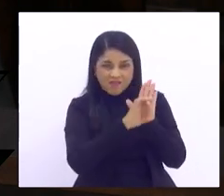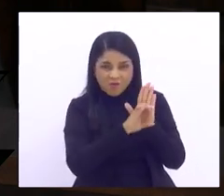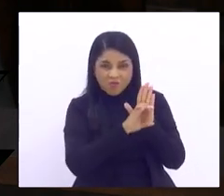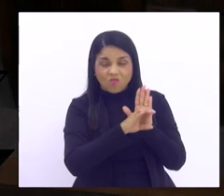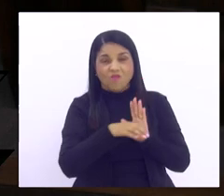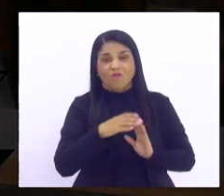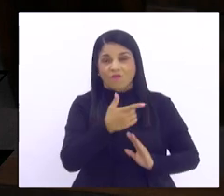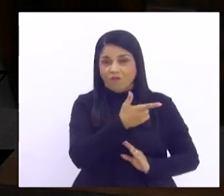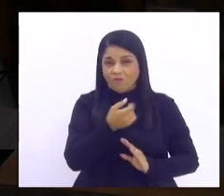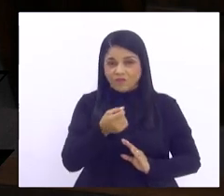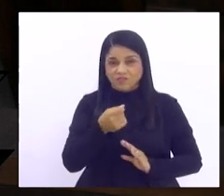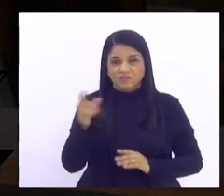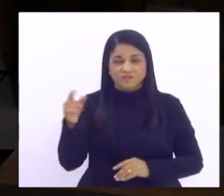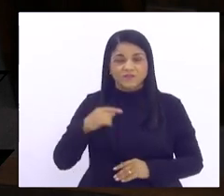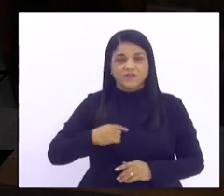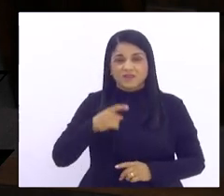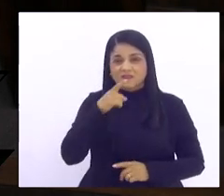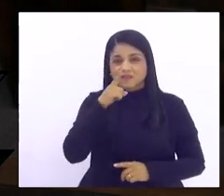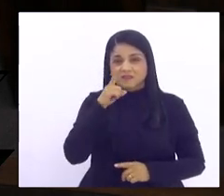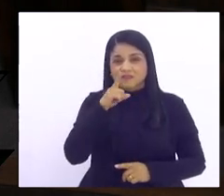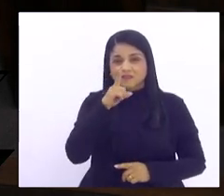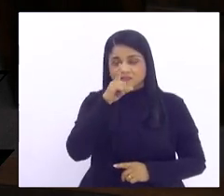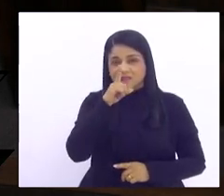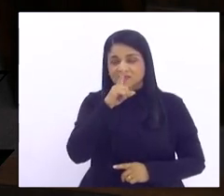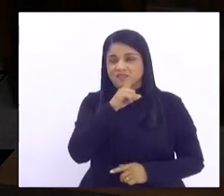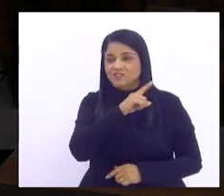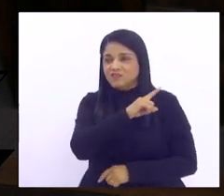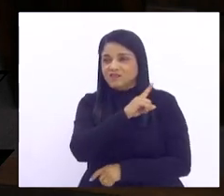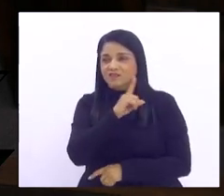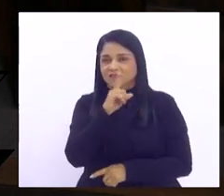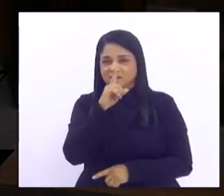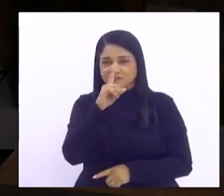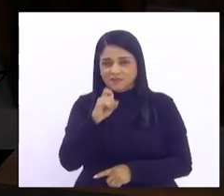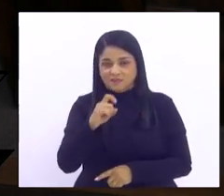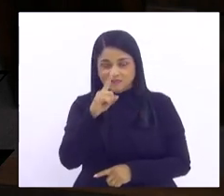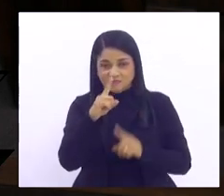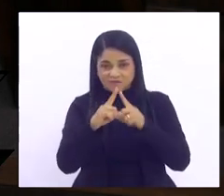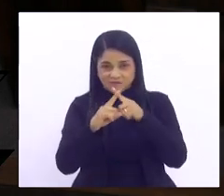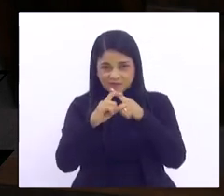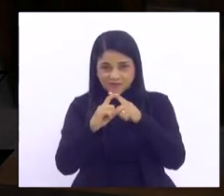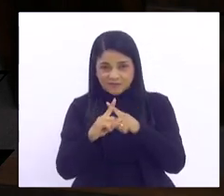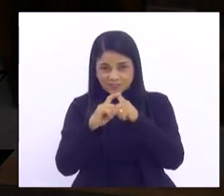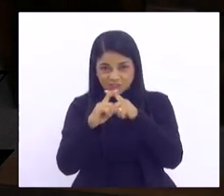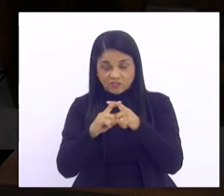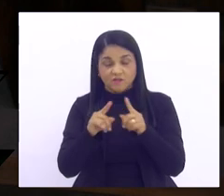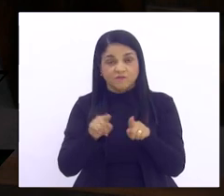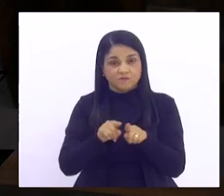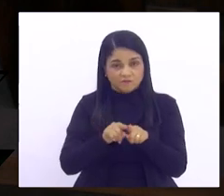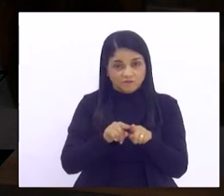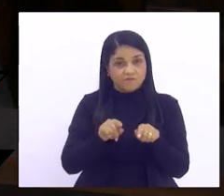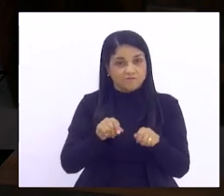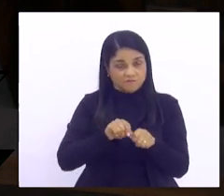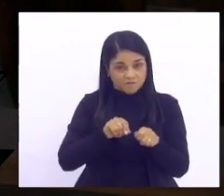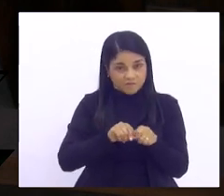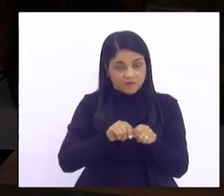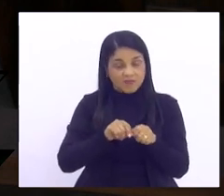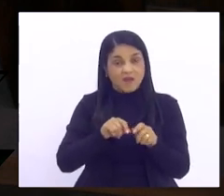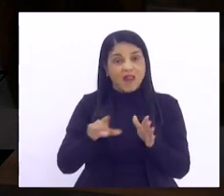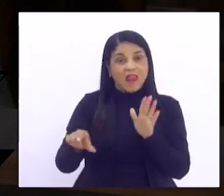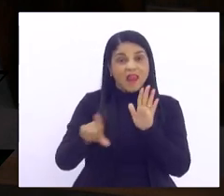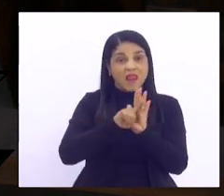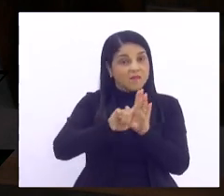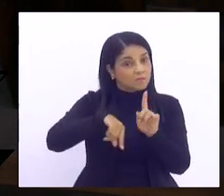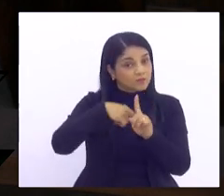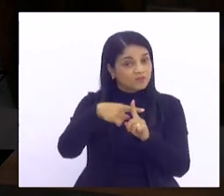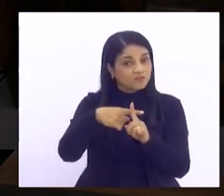tudo que os nazistas fizeram, tudo que os comunistas fizeram, tudo isso estava de acordo com as leis positivas e